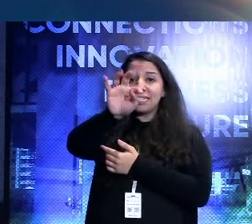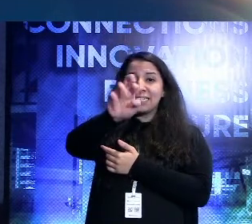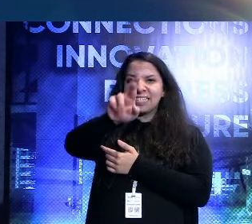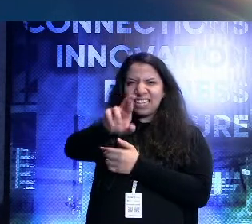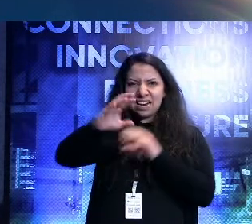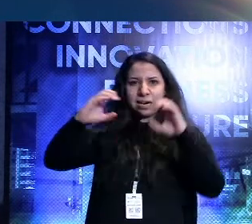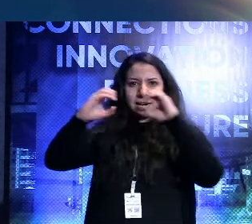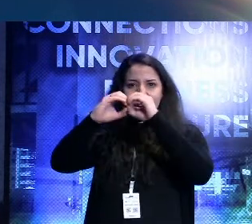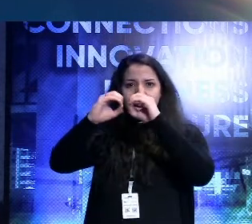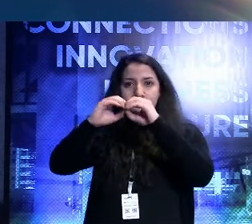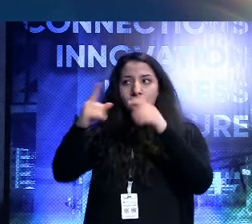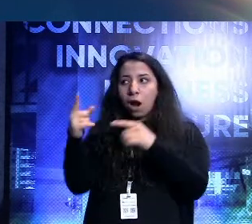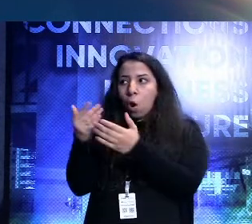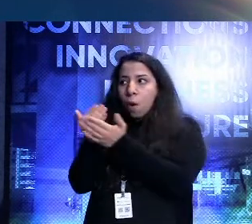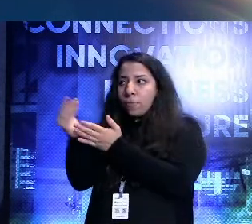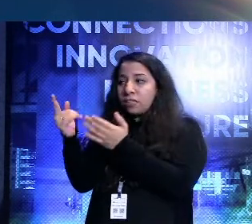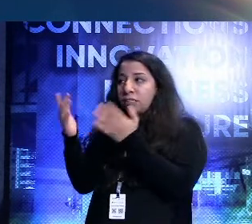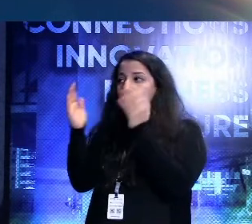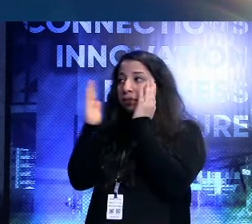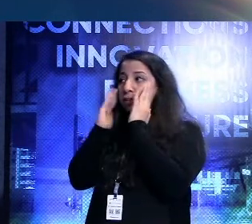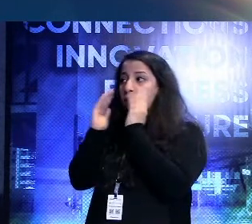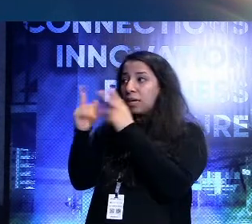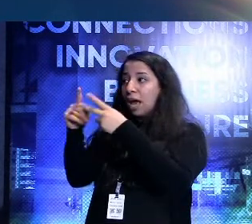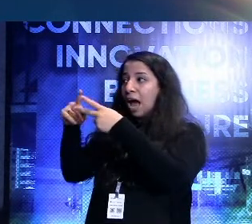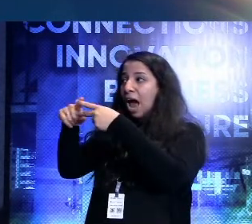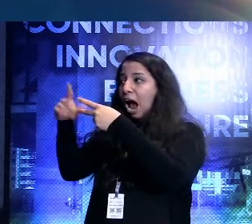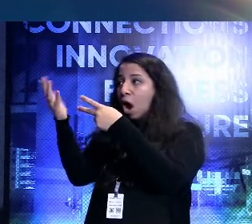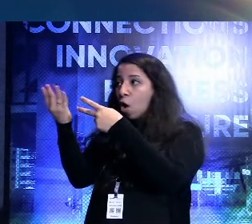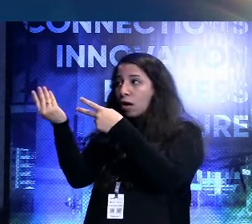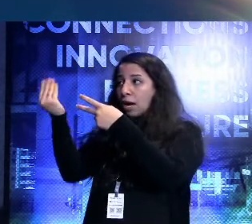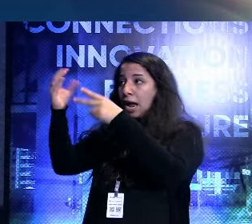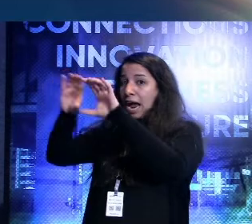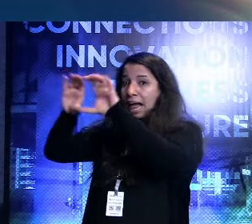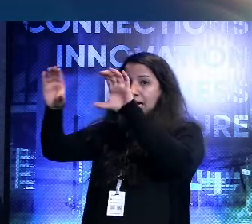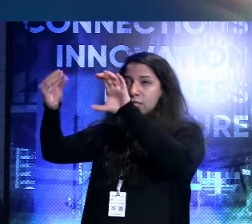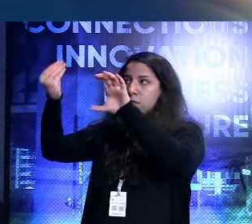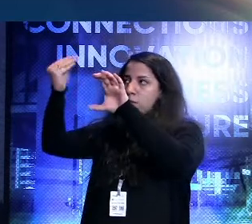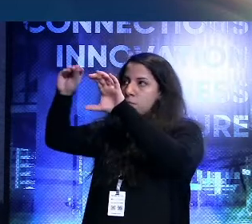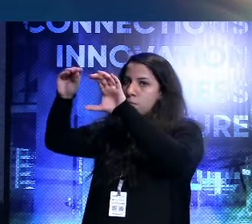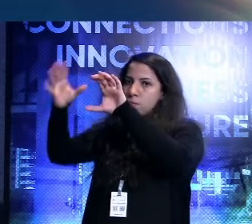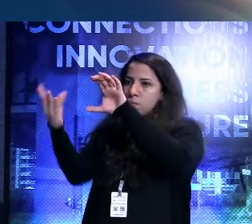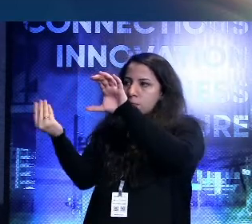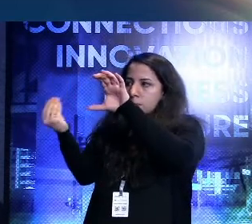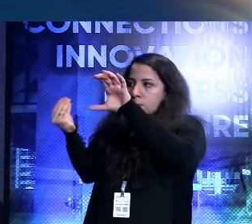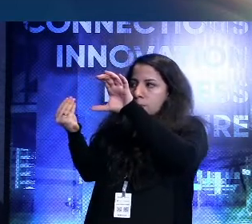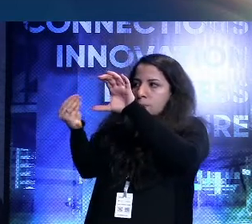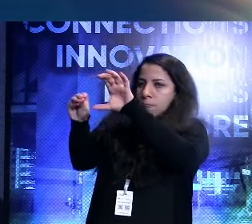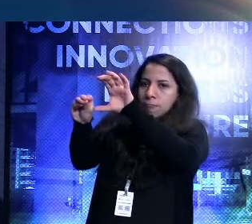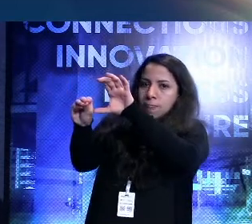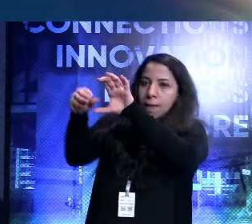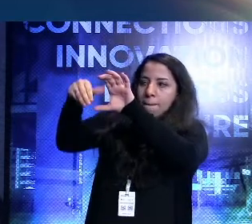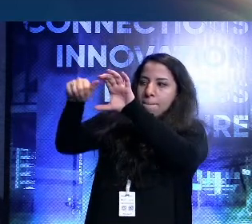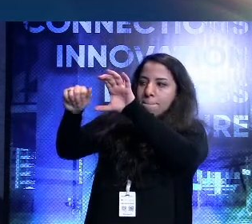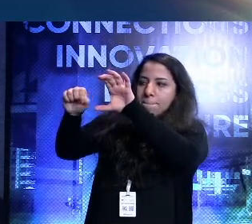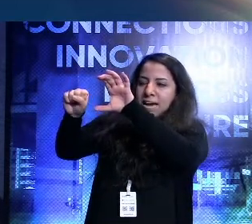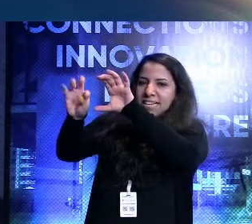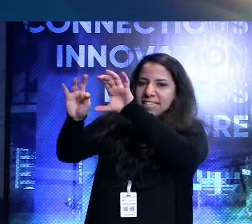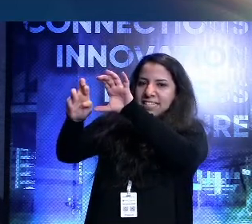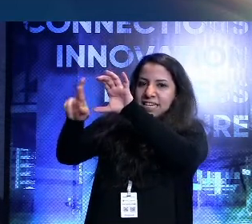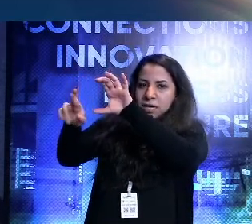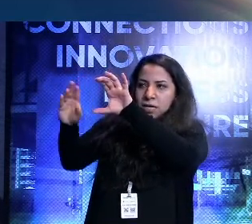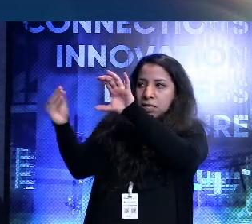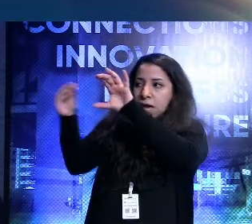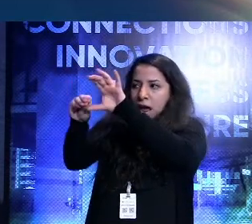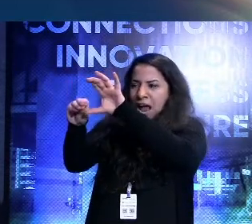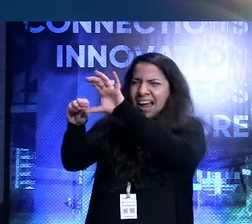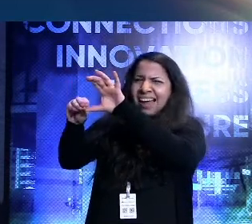e eu mexo na mesma classe onde já está o Visa, e dá um pau, dá um bug quando isso vai para a produção. Aí aquele povo que estava todo feliz